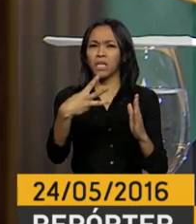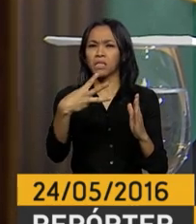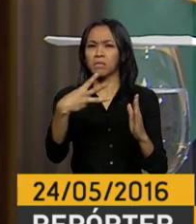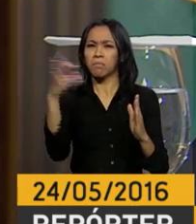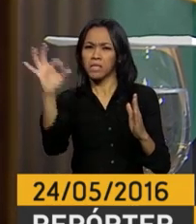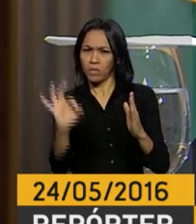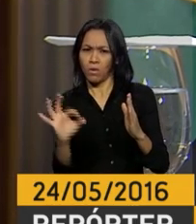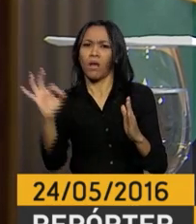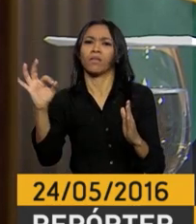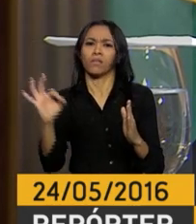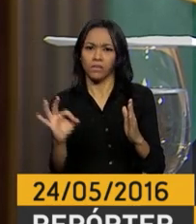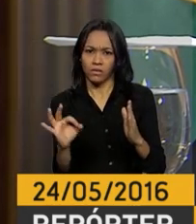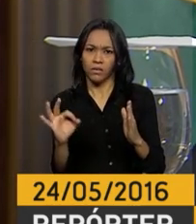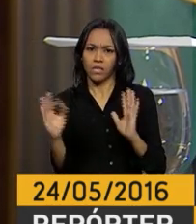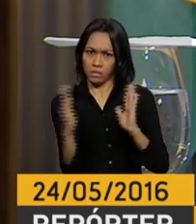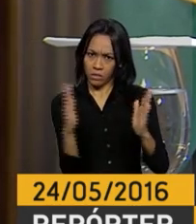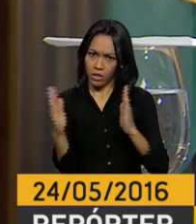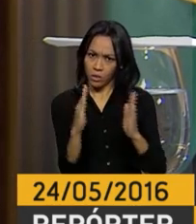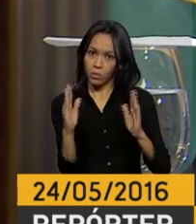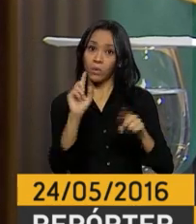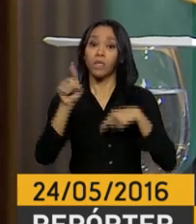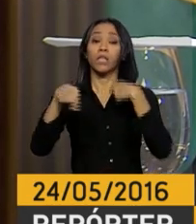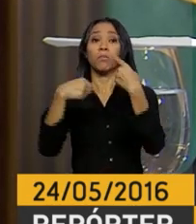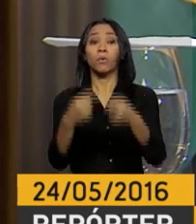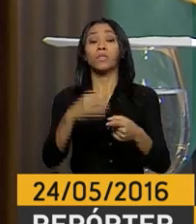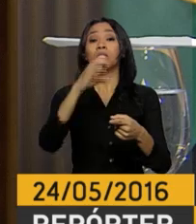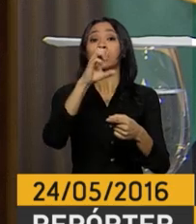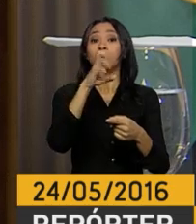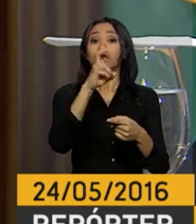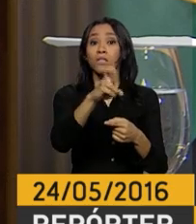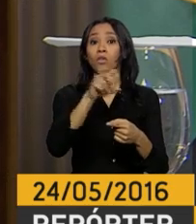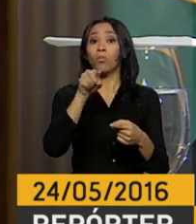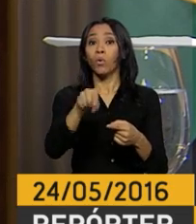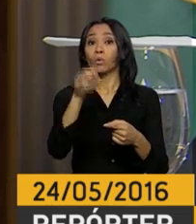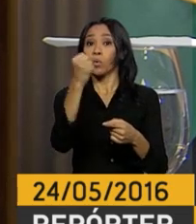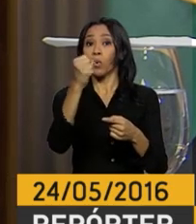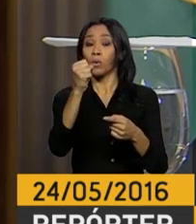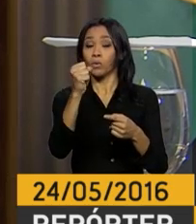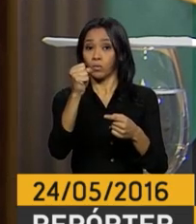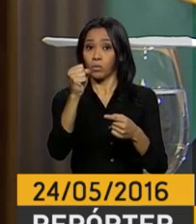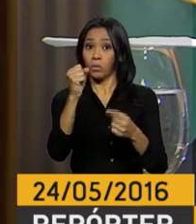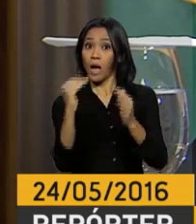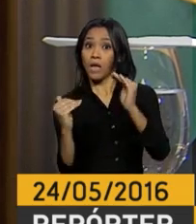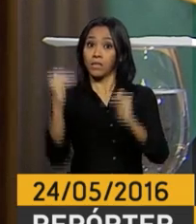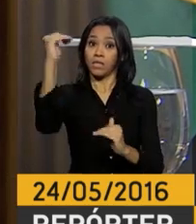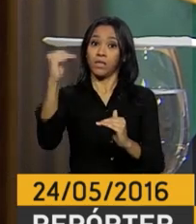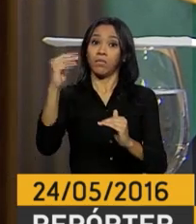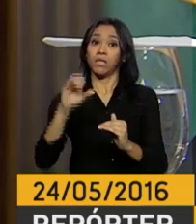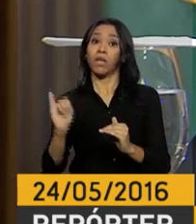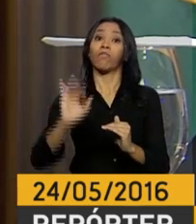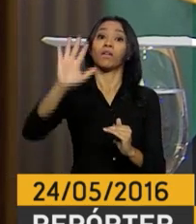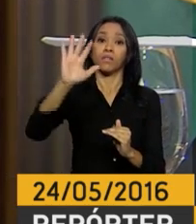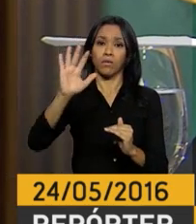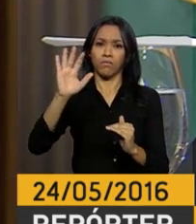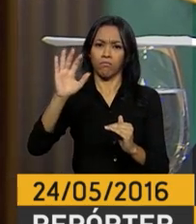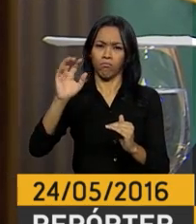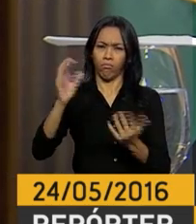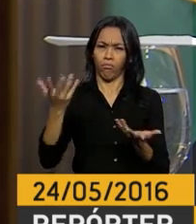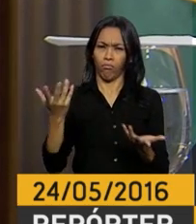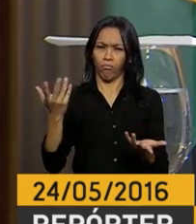percentuais no período, e de 5,8% do ano acima da inflação. O que é